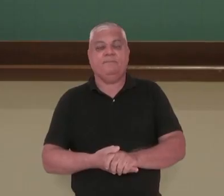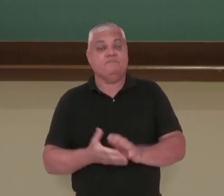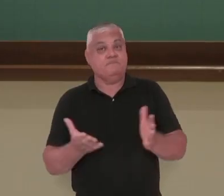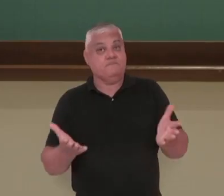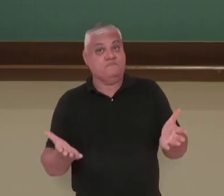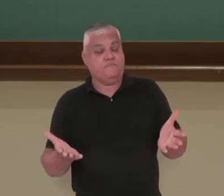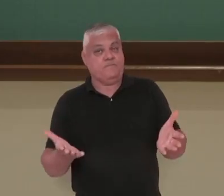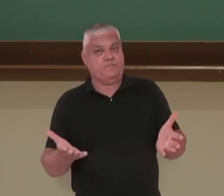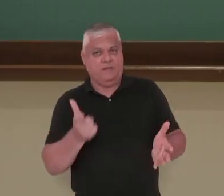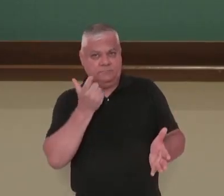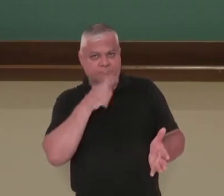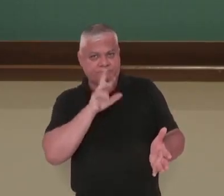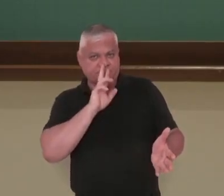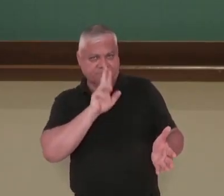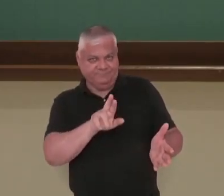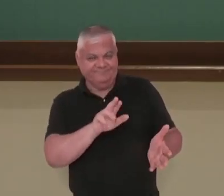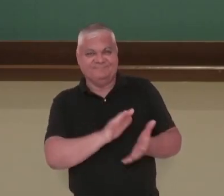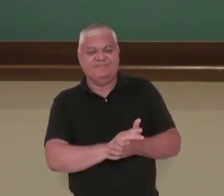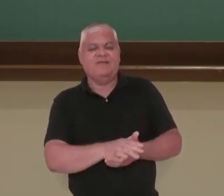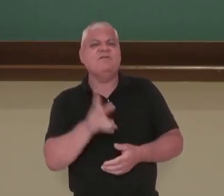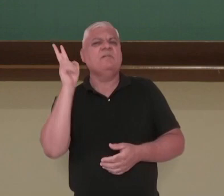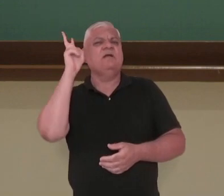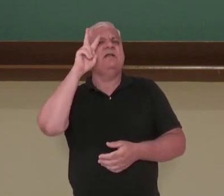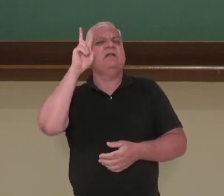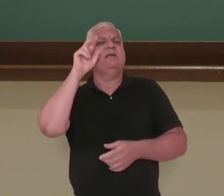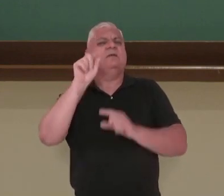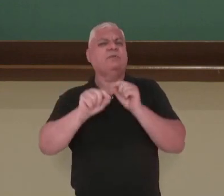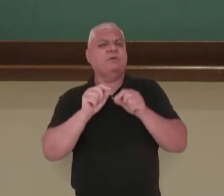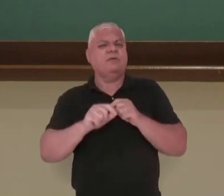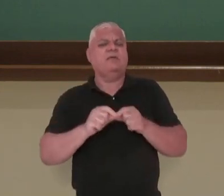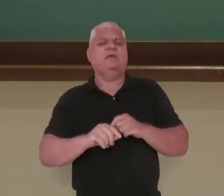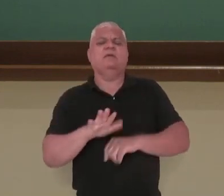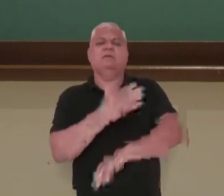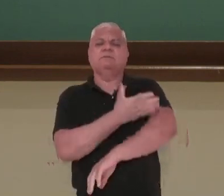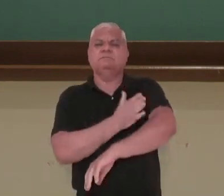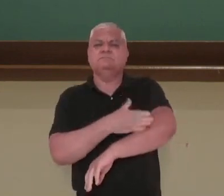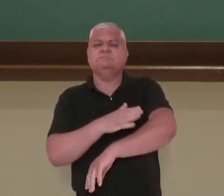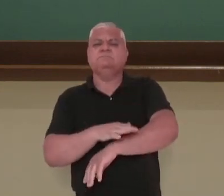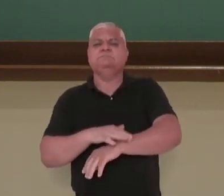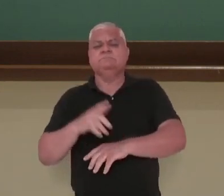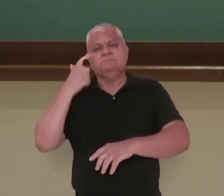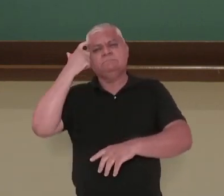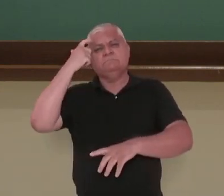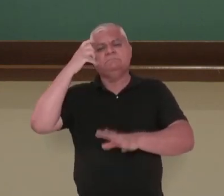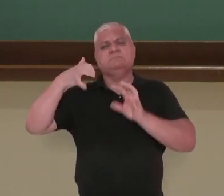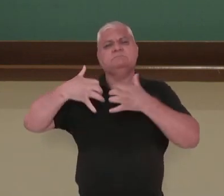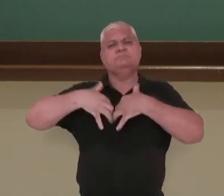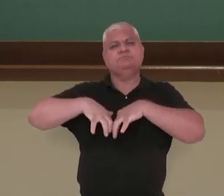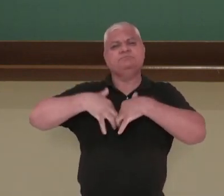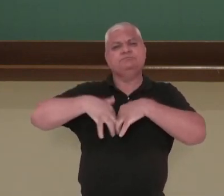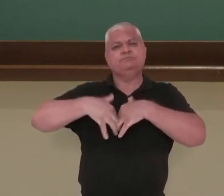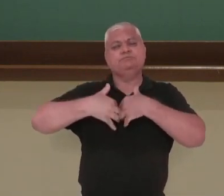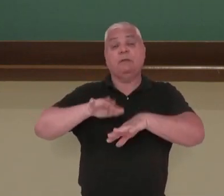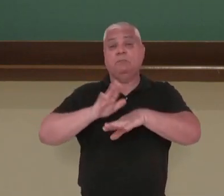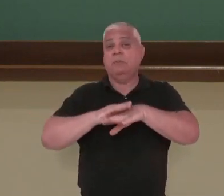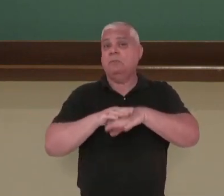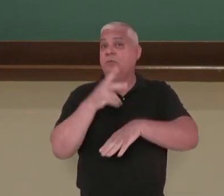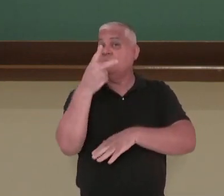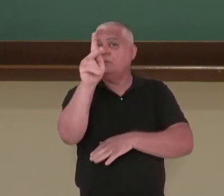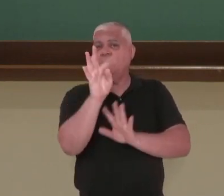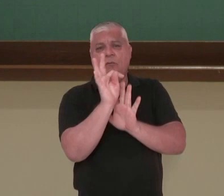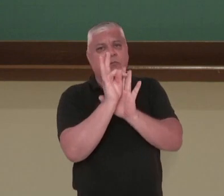Então, alunos, conseguiram responder? Vamos lembrar que isso aqui é um exercício discursivo, então o texto da sua resposta não precisa